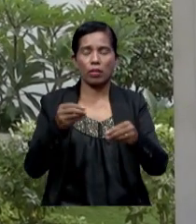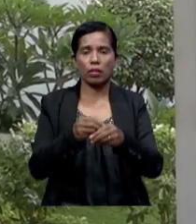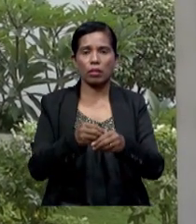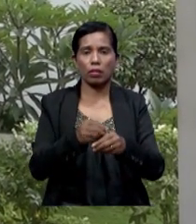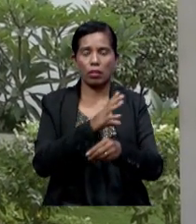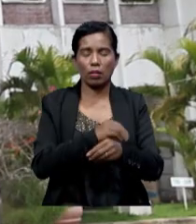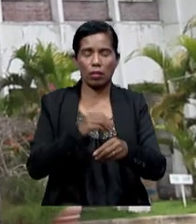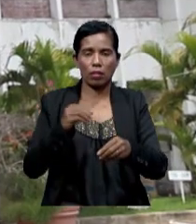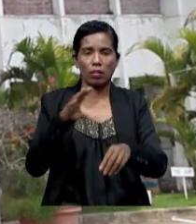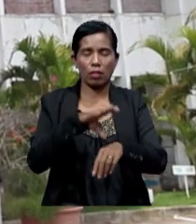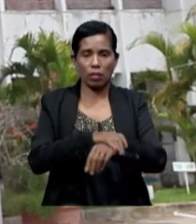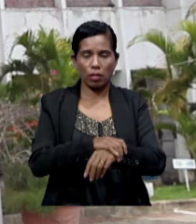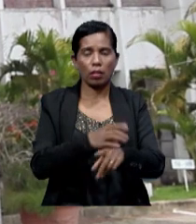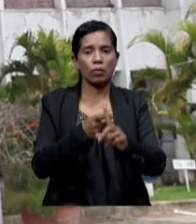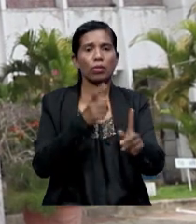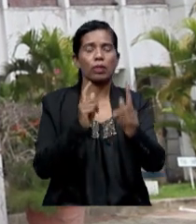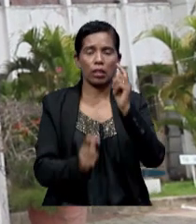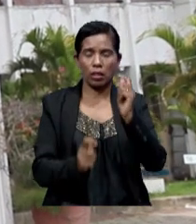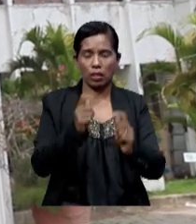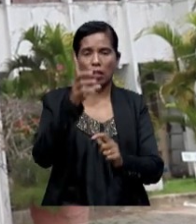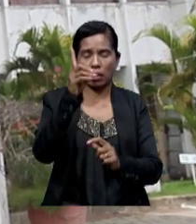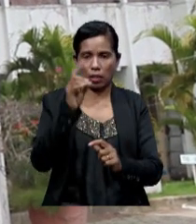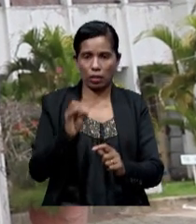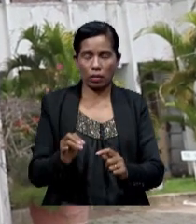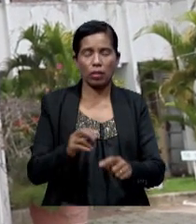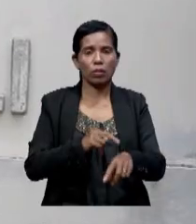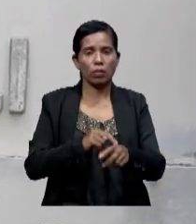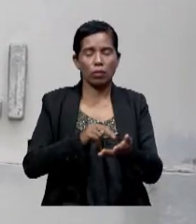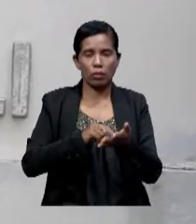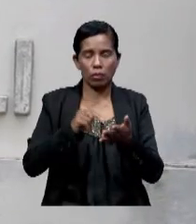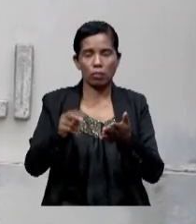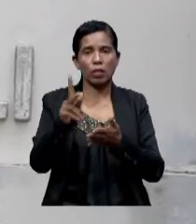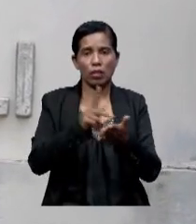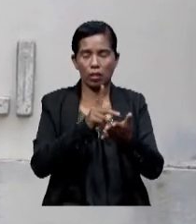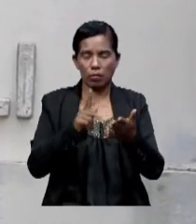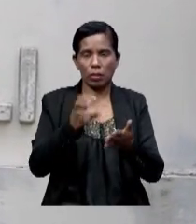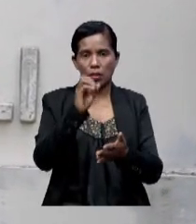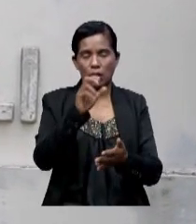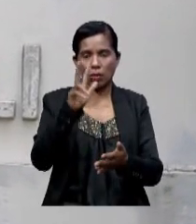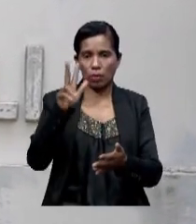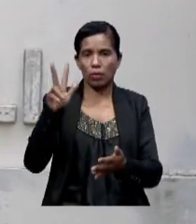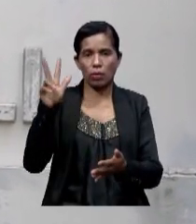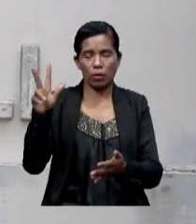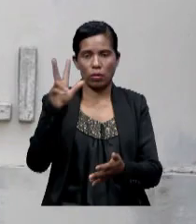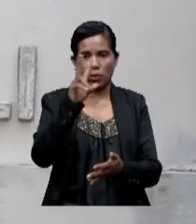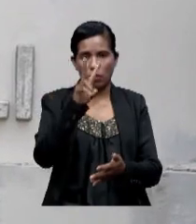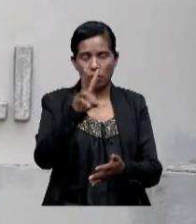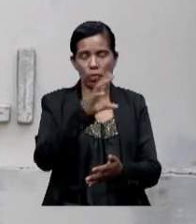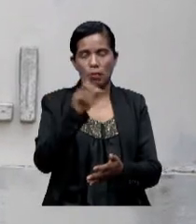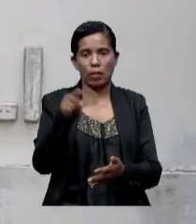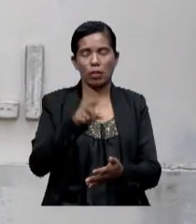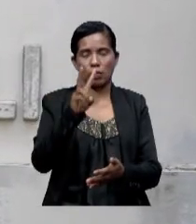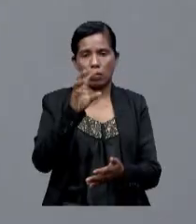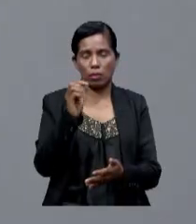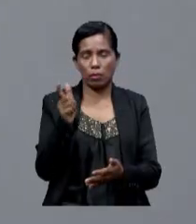domiciliário, no apreensão, hoje tribunal distrital de Li, número único crime, 0 tolo tolo rua, barra rua nure sing